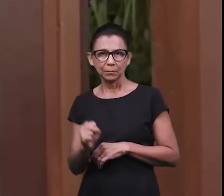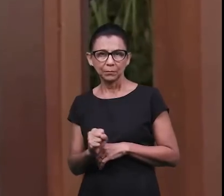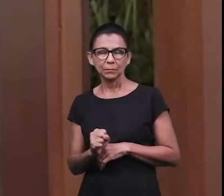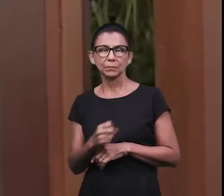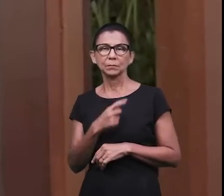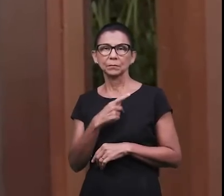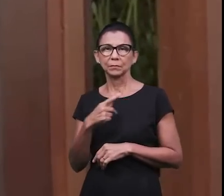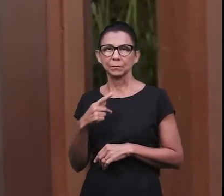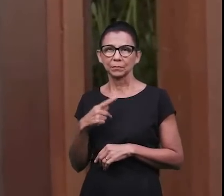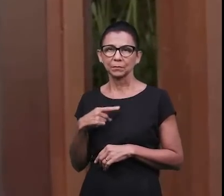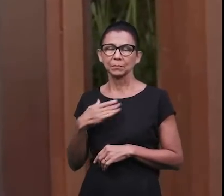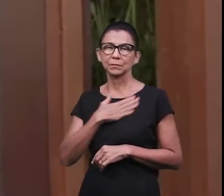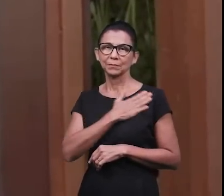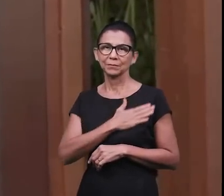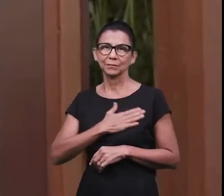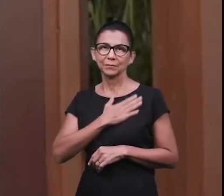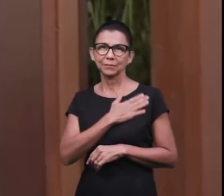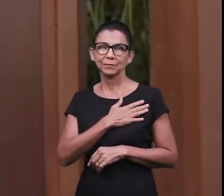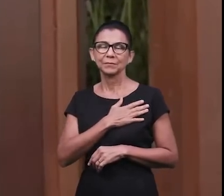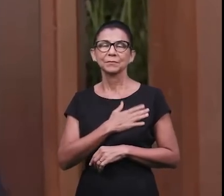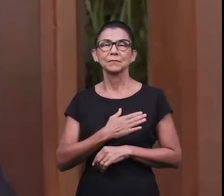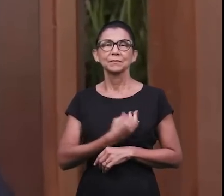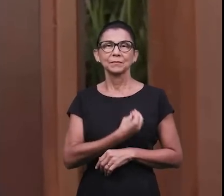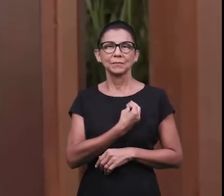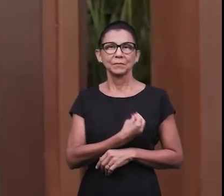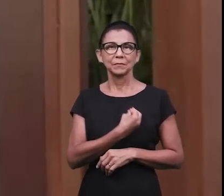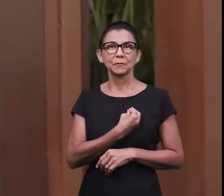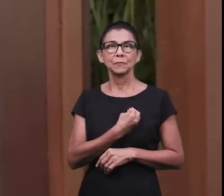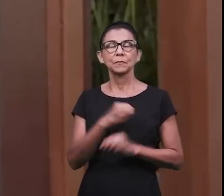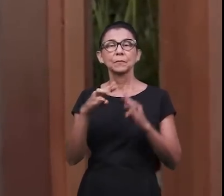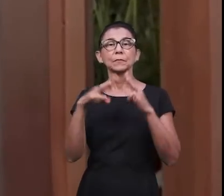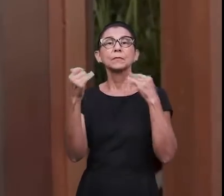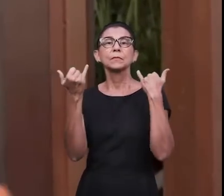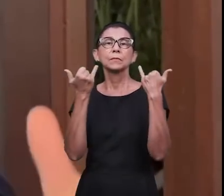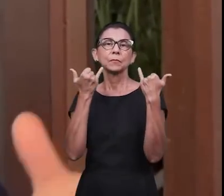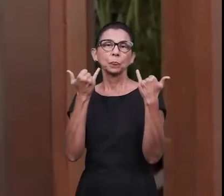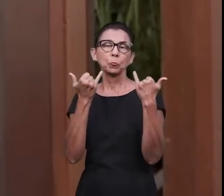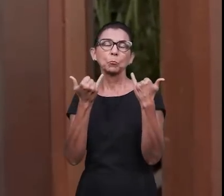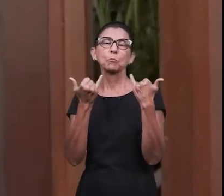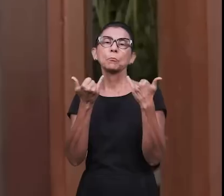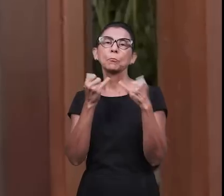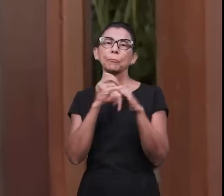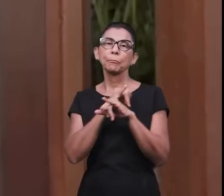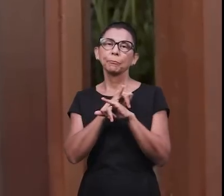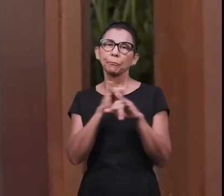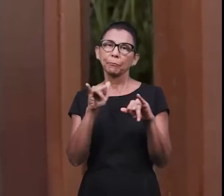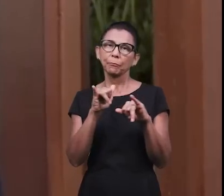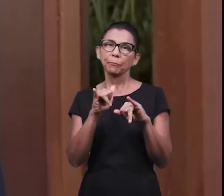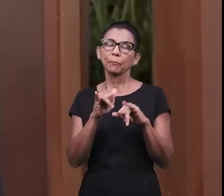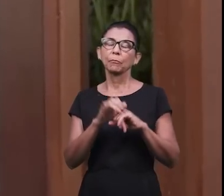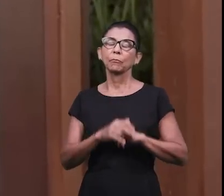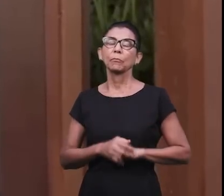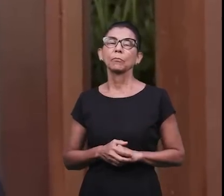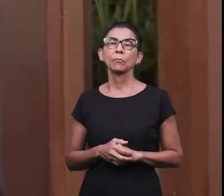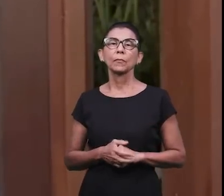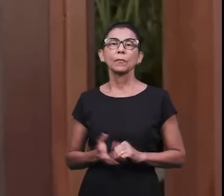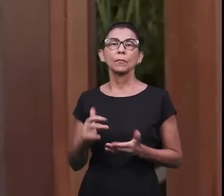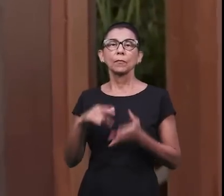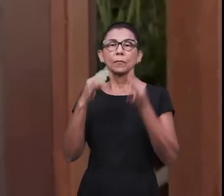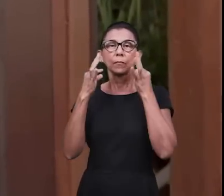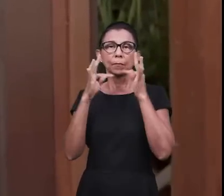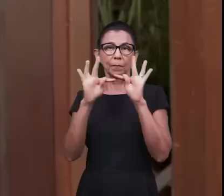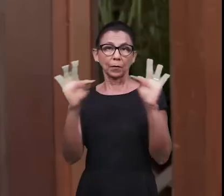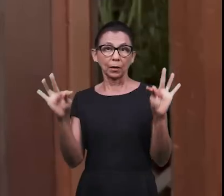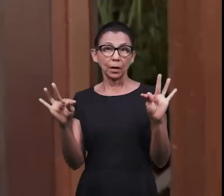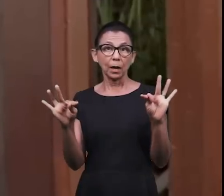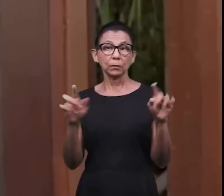estão nos ouvindo aqui no Manaí News. Nós estamos aqui para falar a respeito do trabalho que nós temos realizado aqui na área de